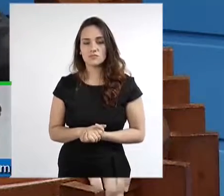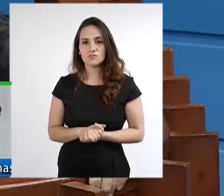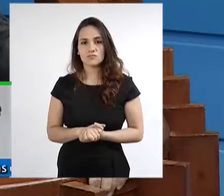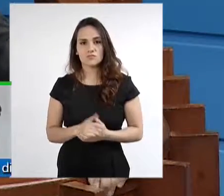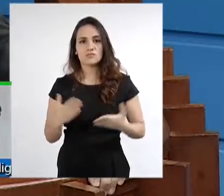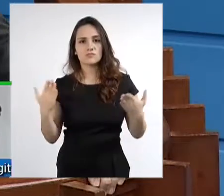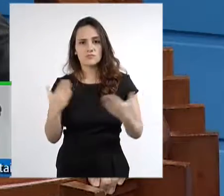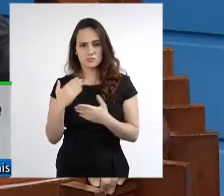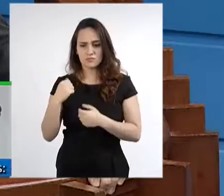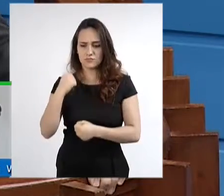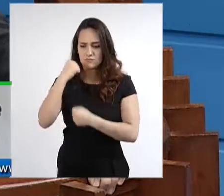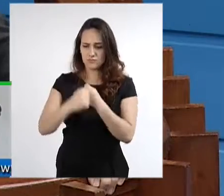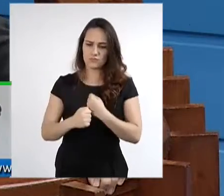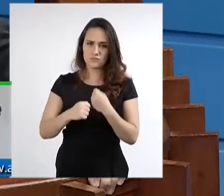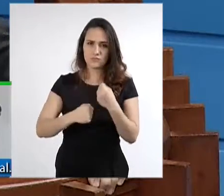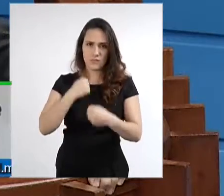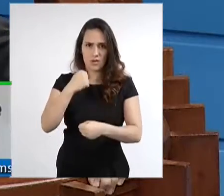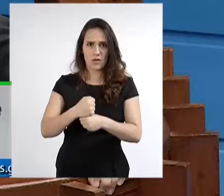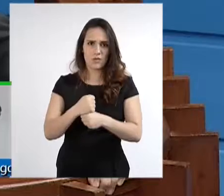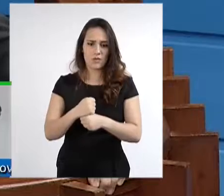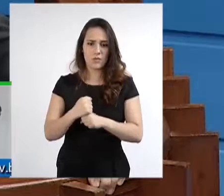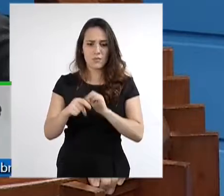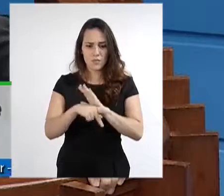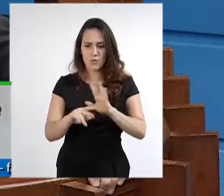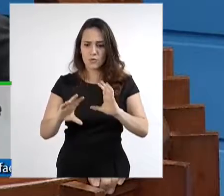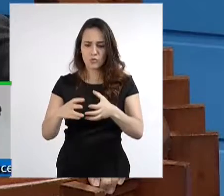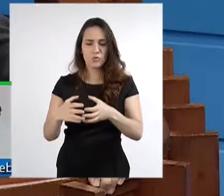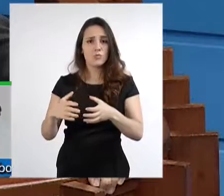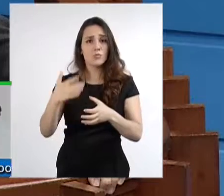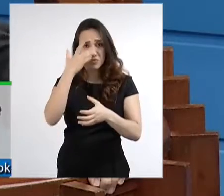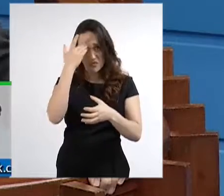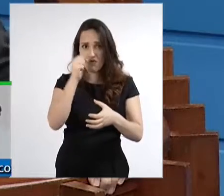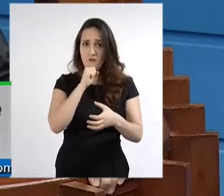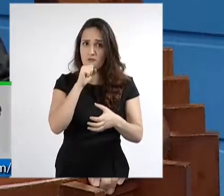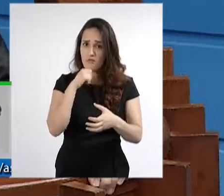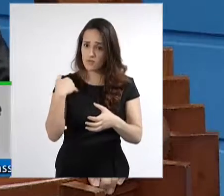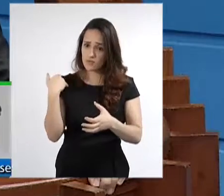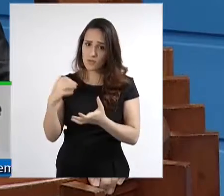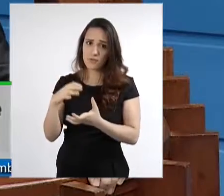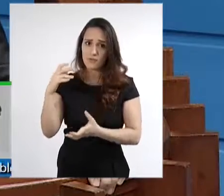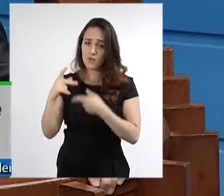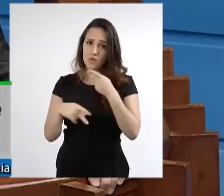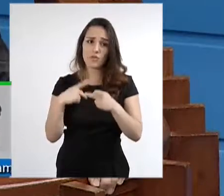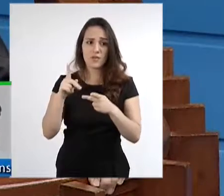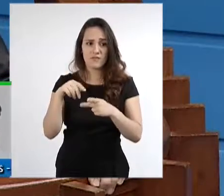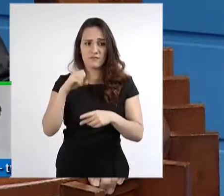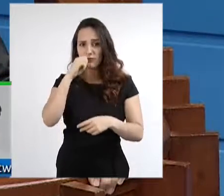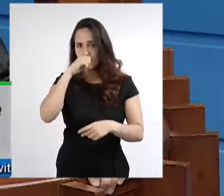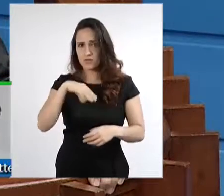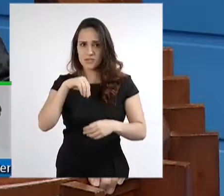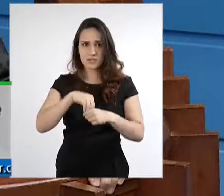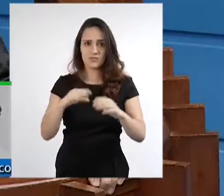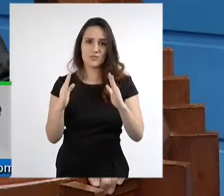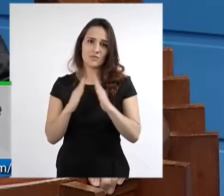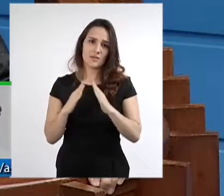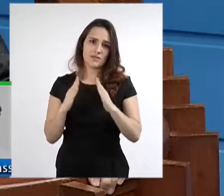último ano pelos próprios idosos, que é a violência doméstica.